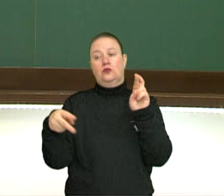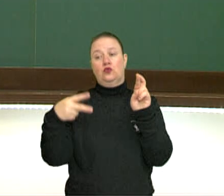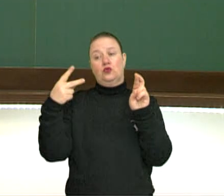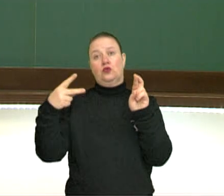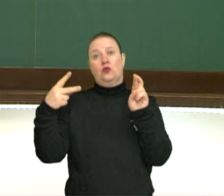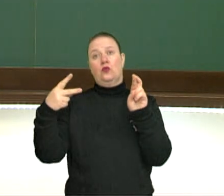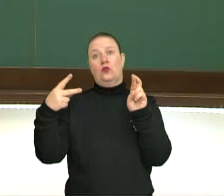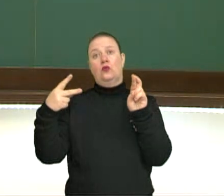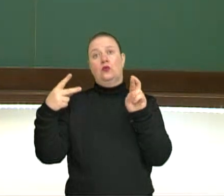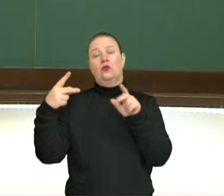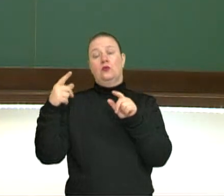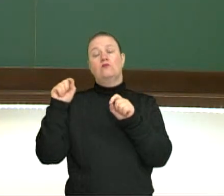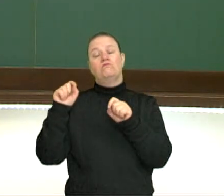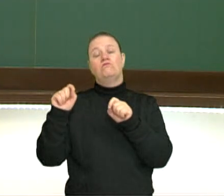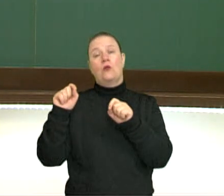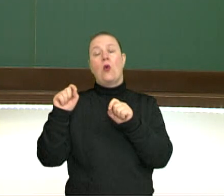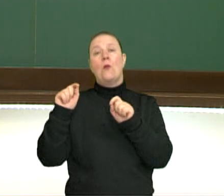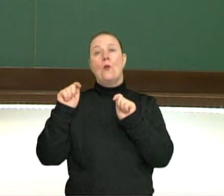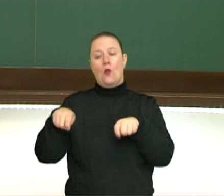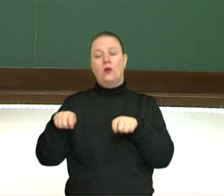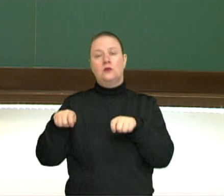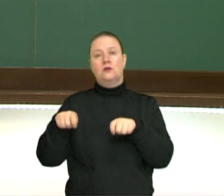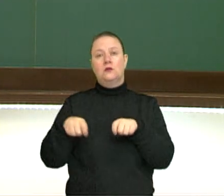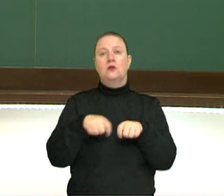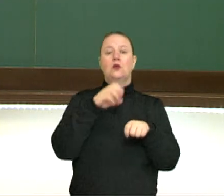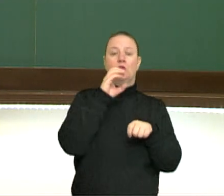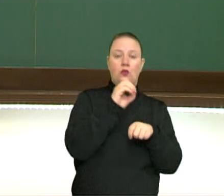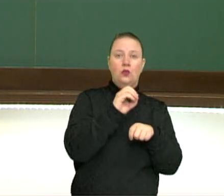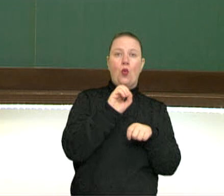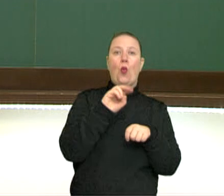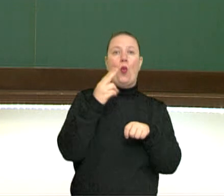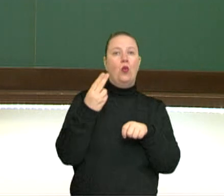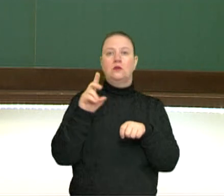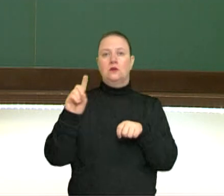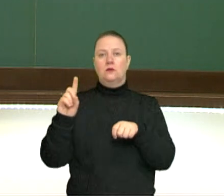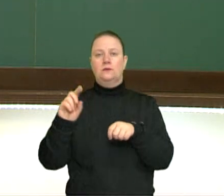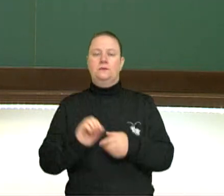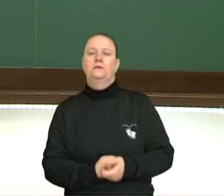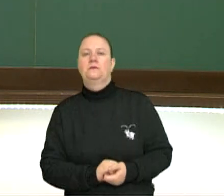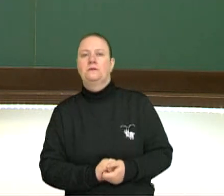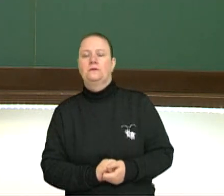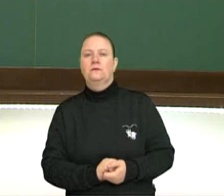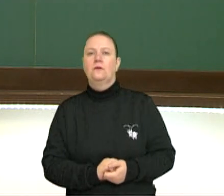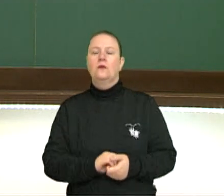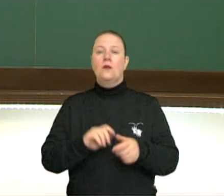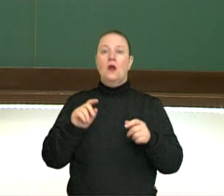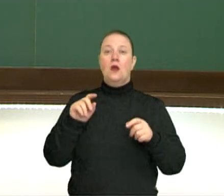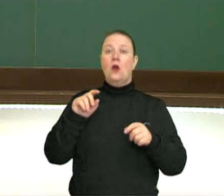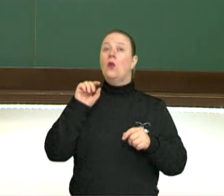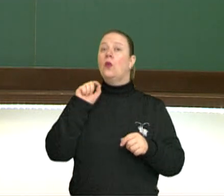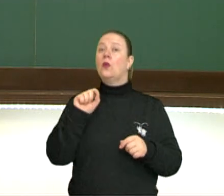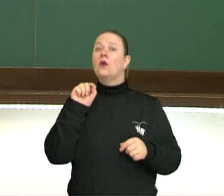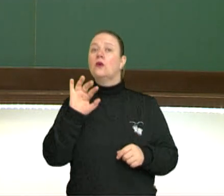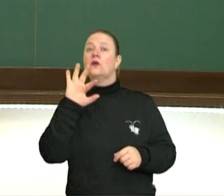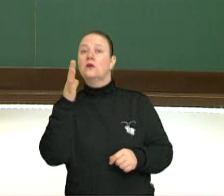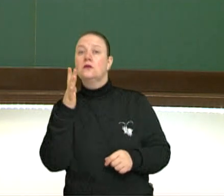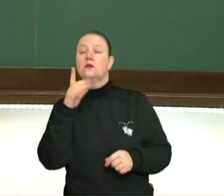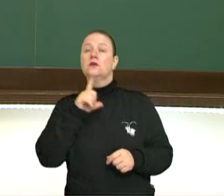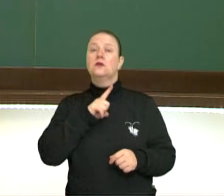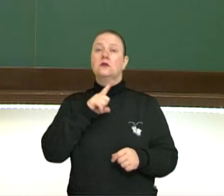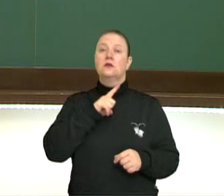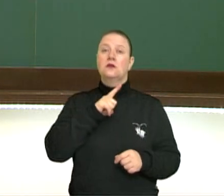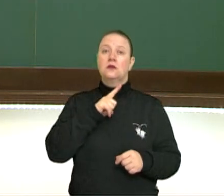Ou seja, toda vez que eu tiver uma força não nula, ou seja, uma resultante não nula nesse processo, eu vou ter